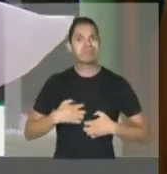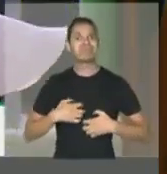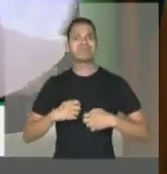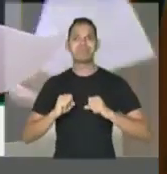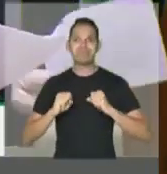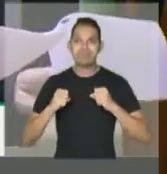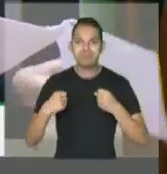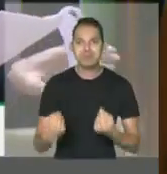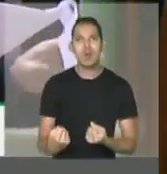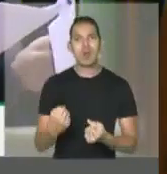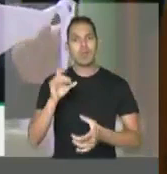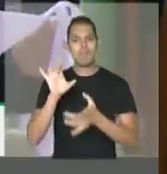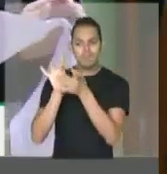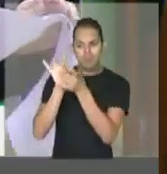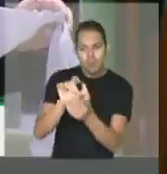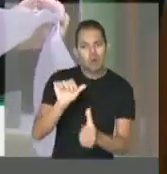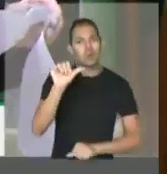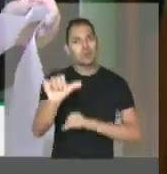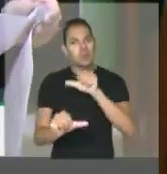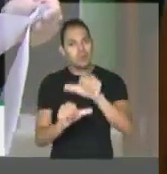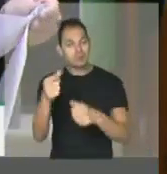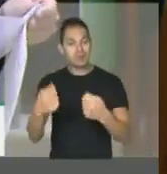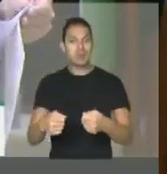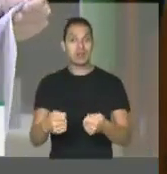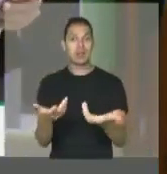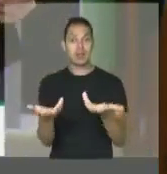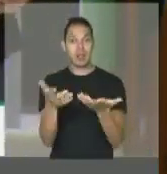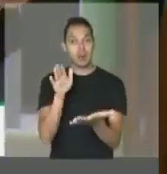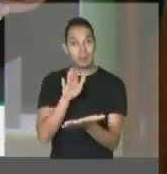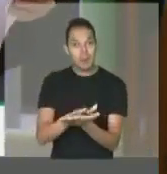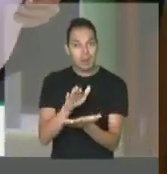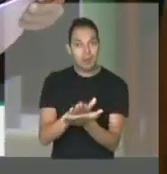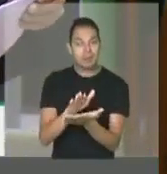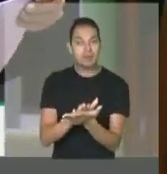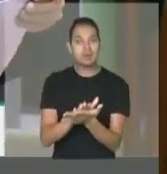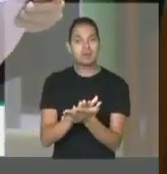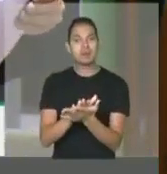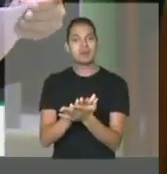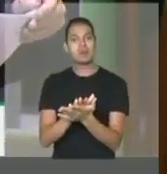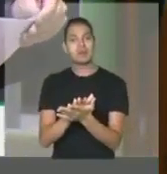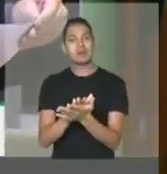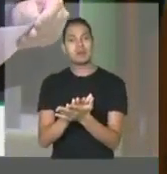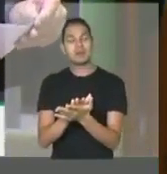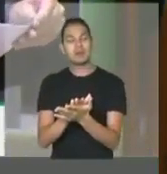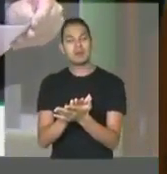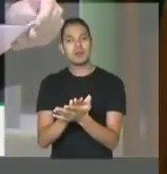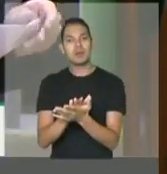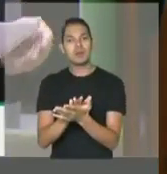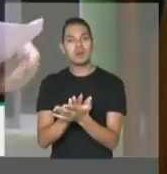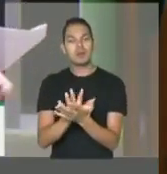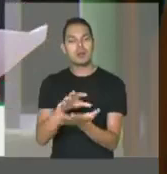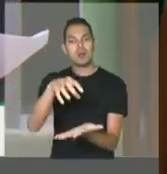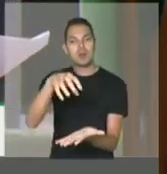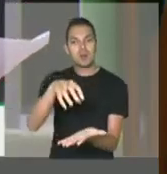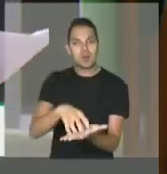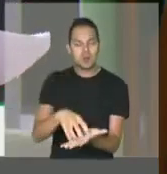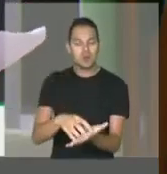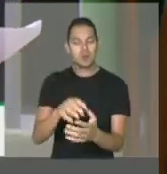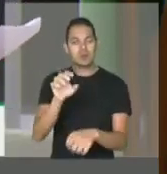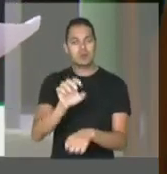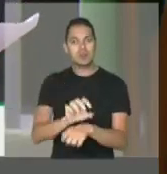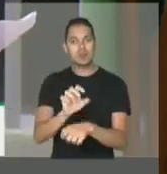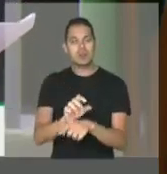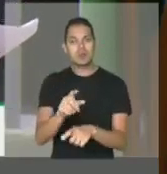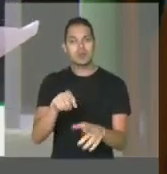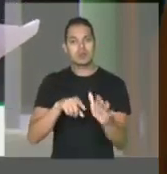preciso mudar esse cenário. E eu quero parabenizar aqui o nosso núcleo estadual de questionamento da